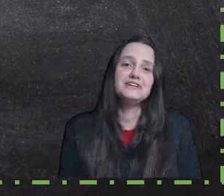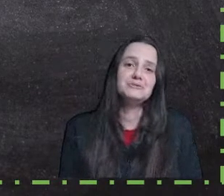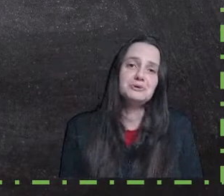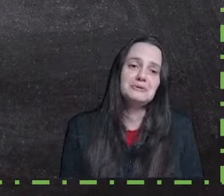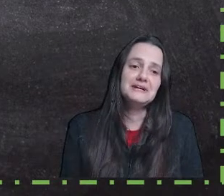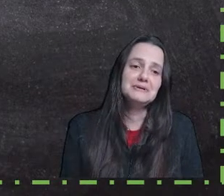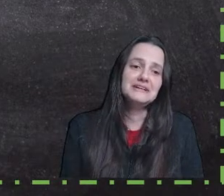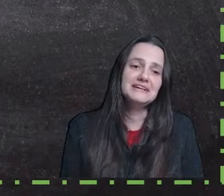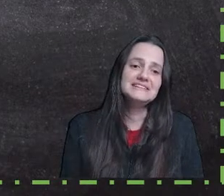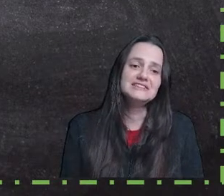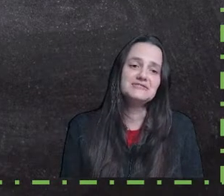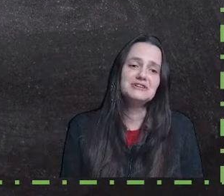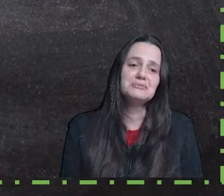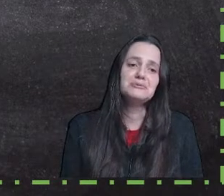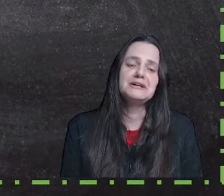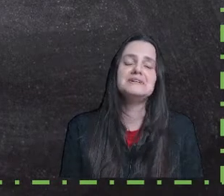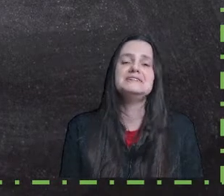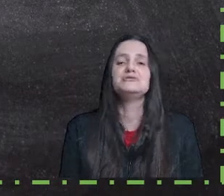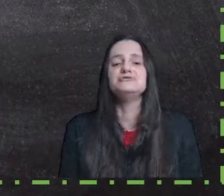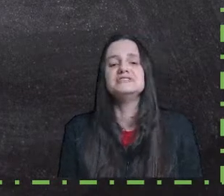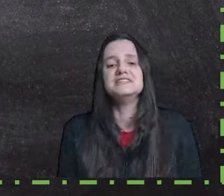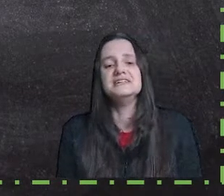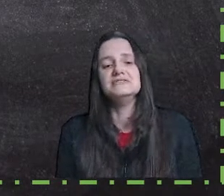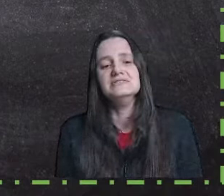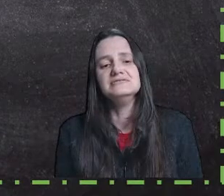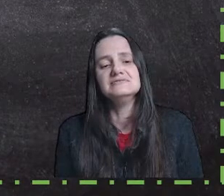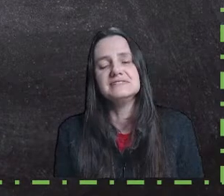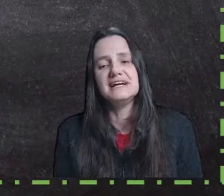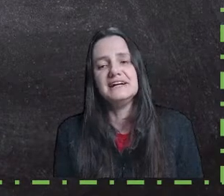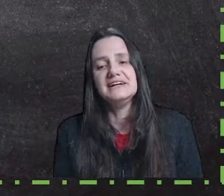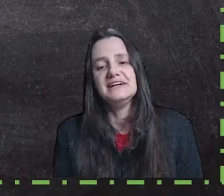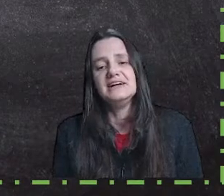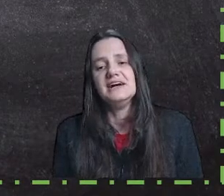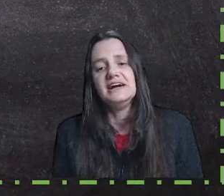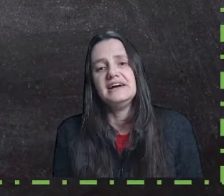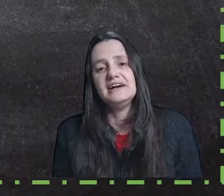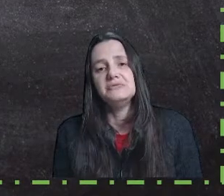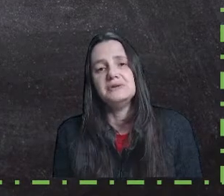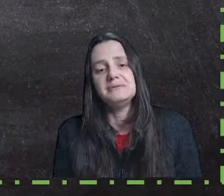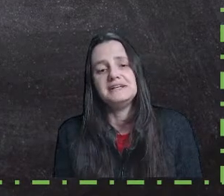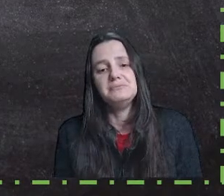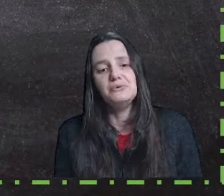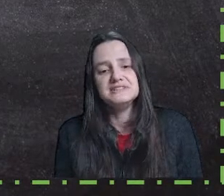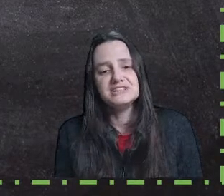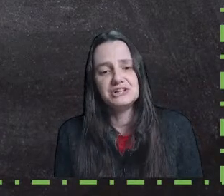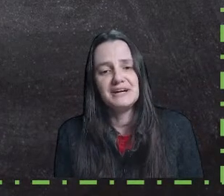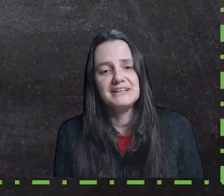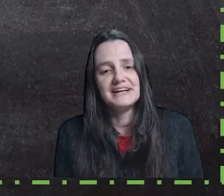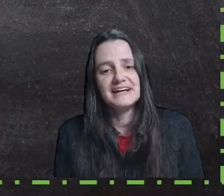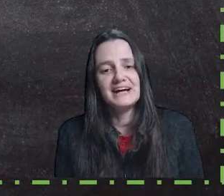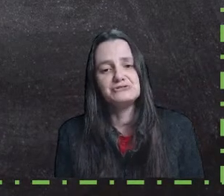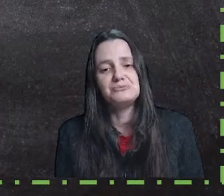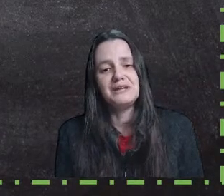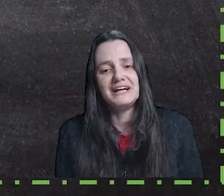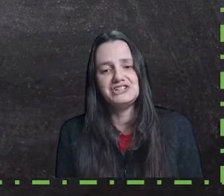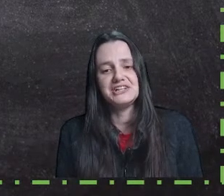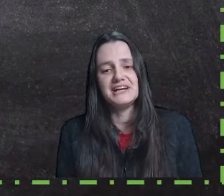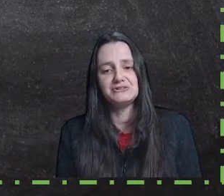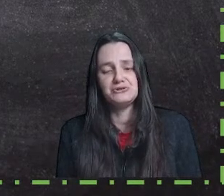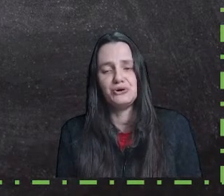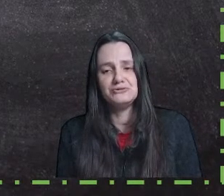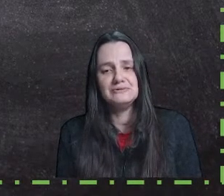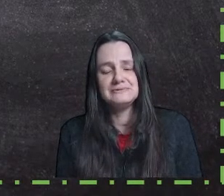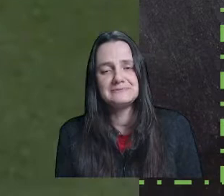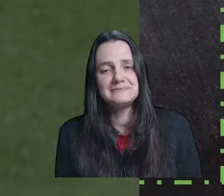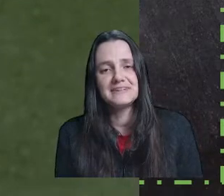eles resolveram o problema? Eles resolveram o problema introduzindo, tá? Uma mariposa chamada